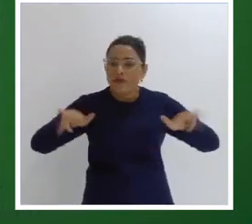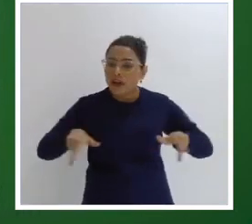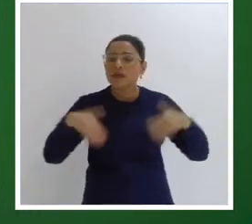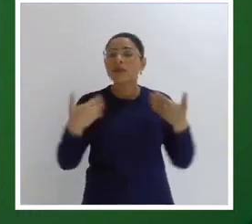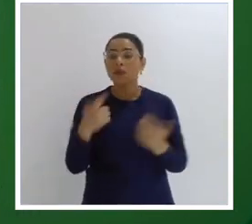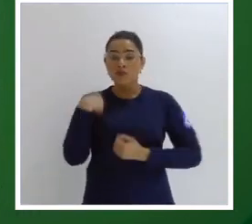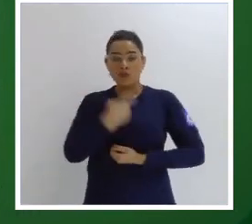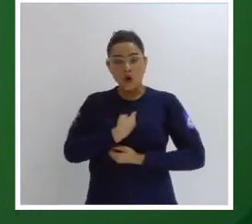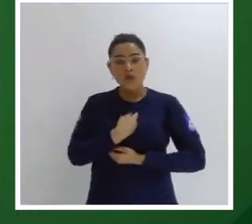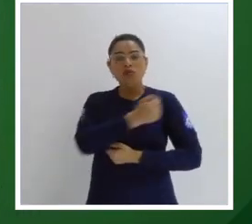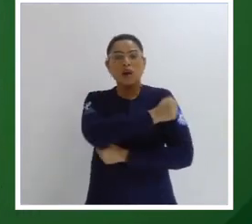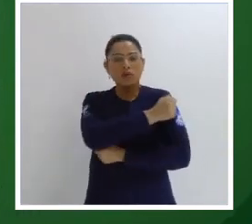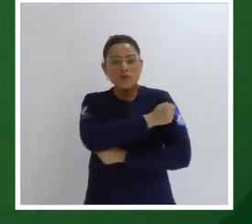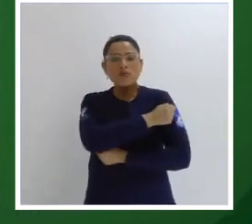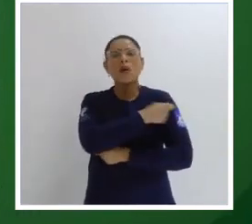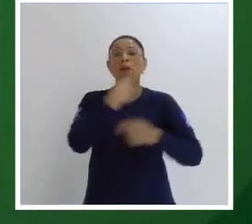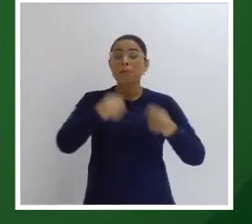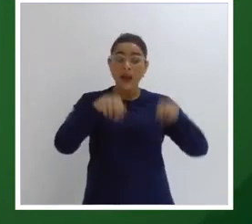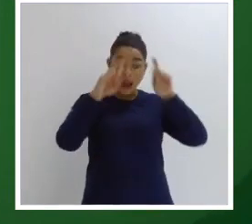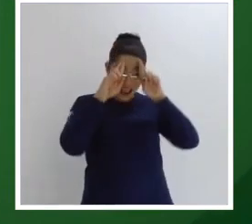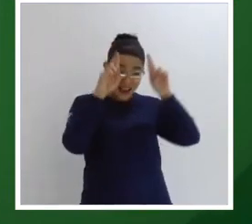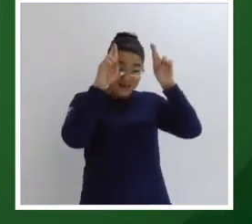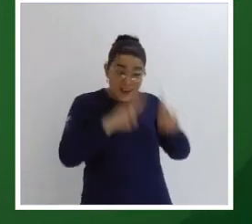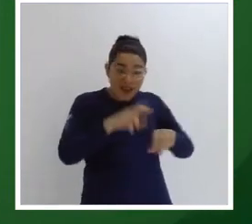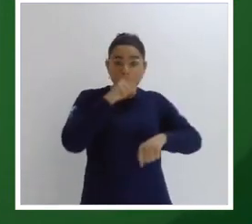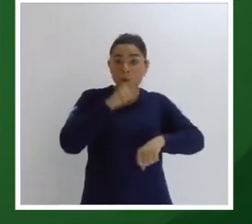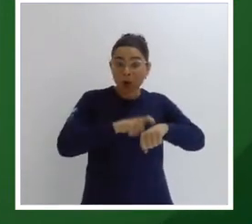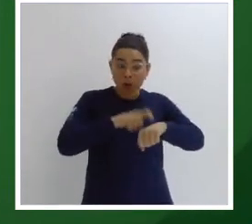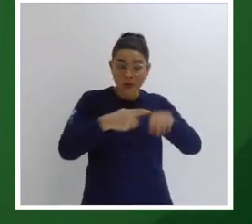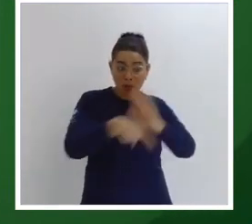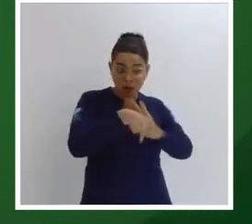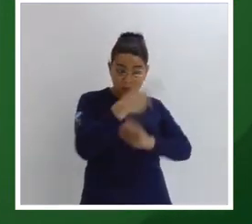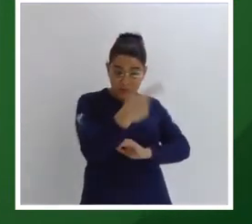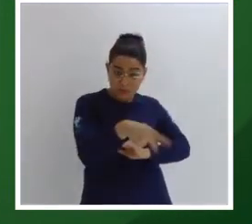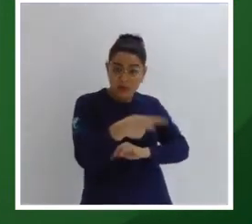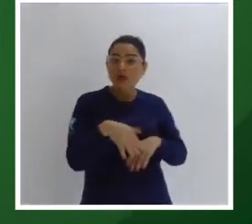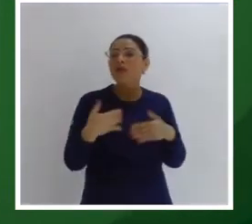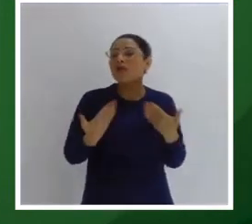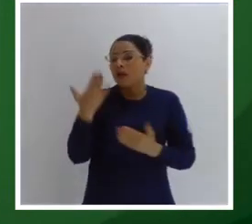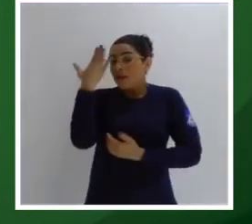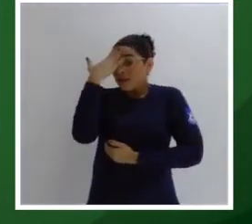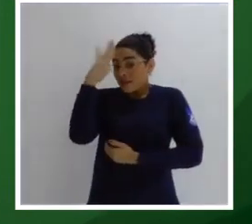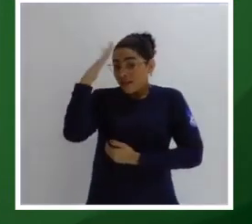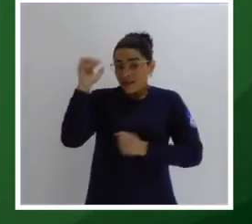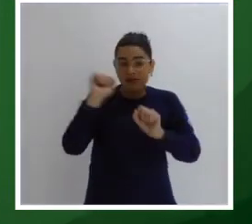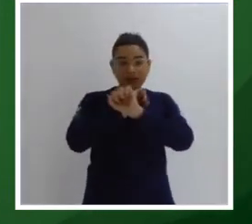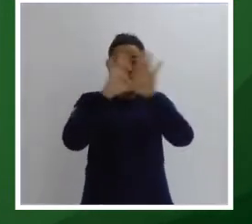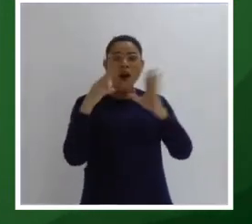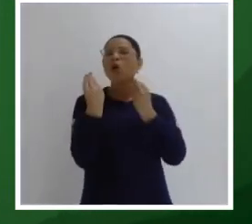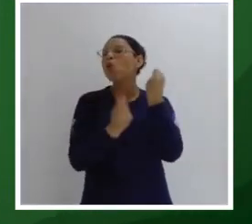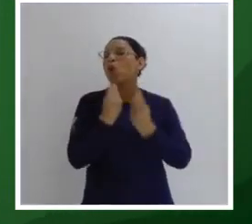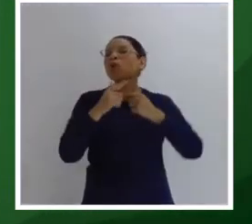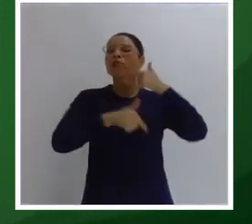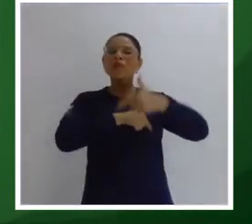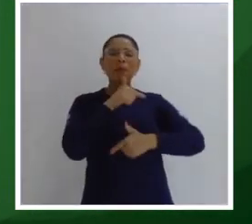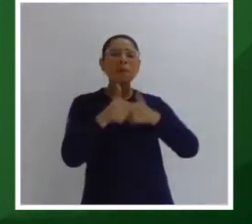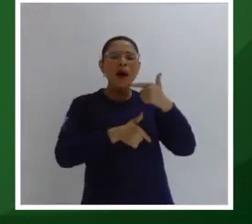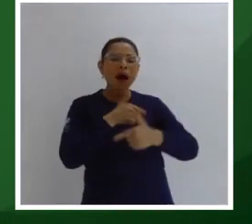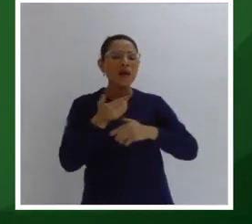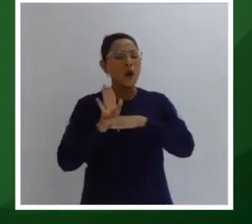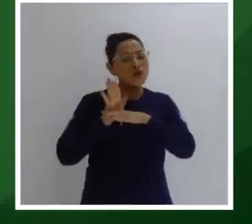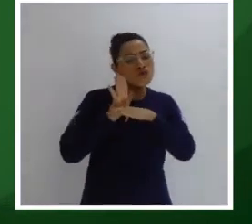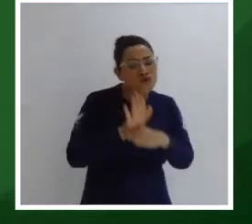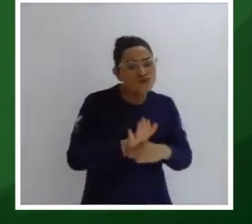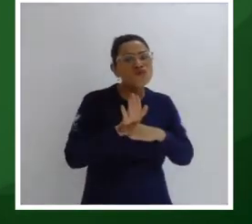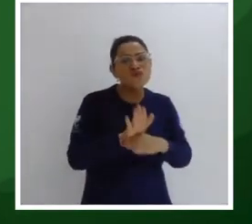nós precisamos respeitar este momento deles e entender como que a gente trabalha como que a gente ajuda